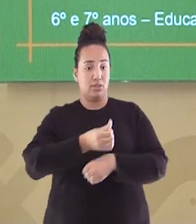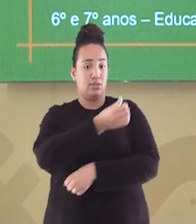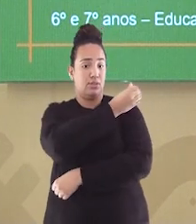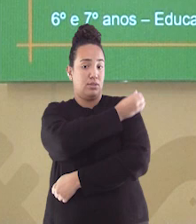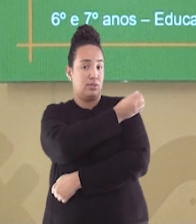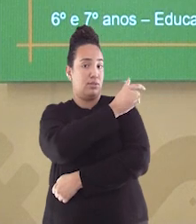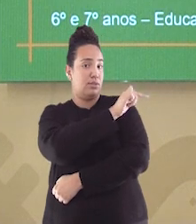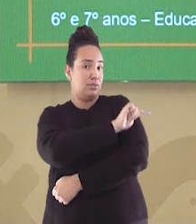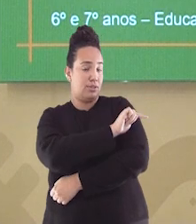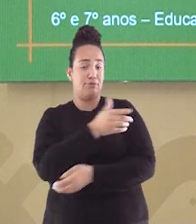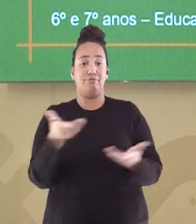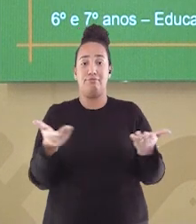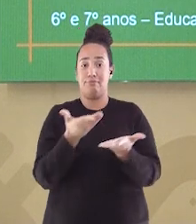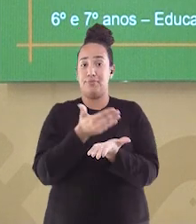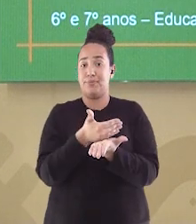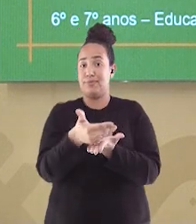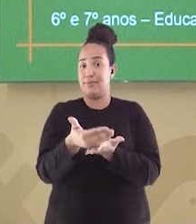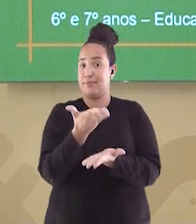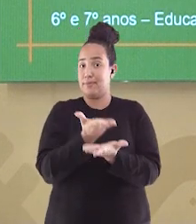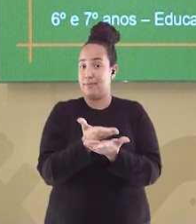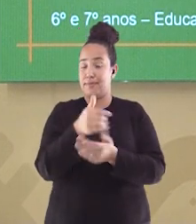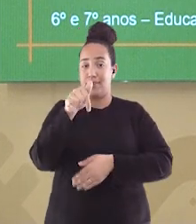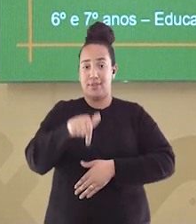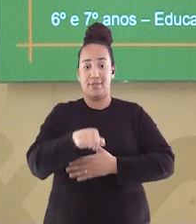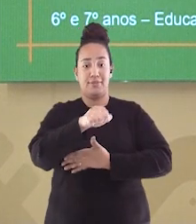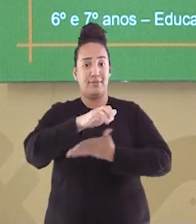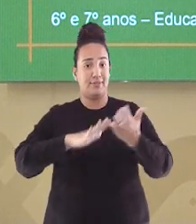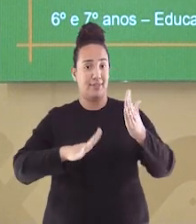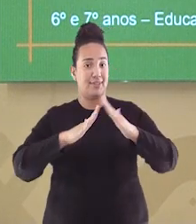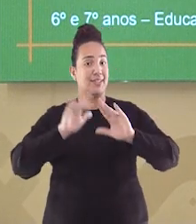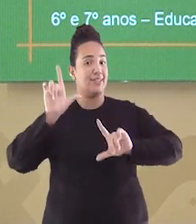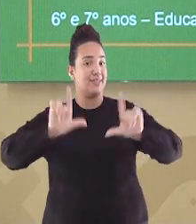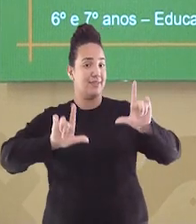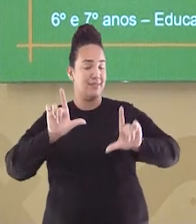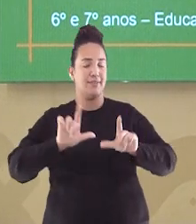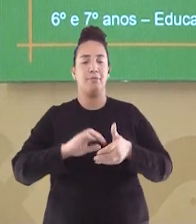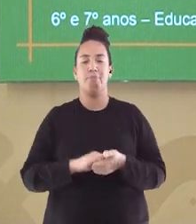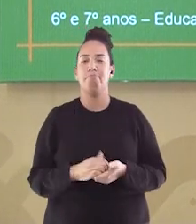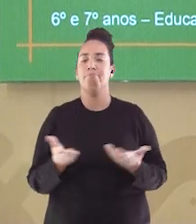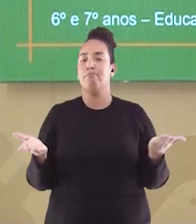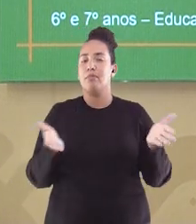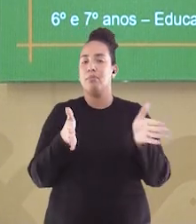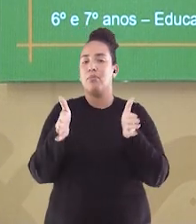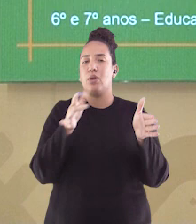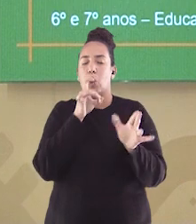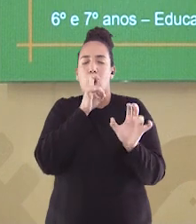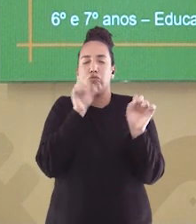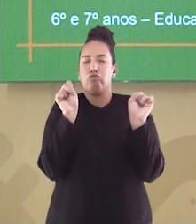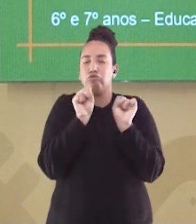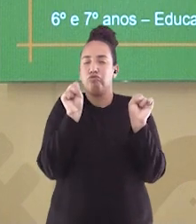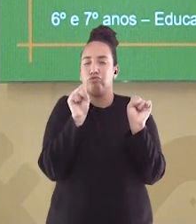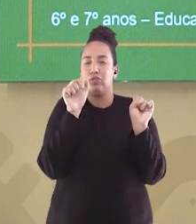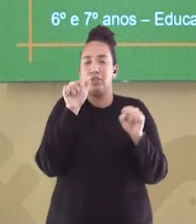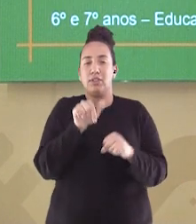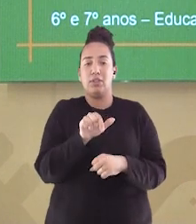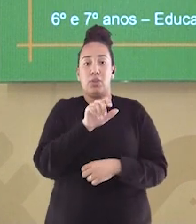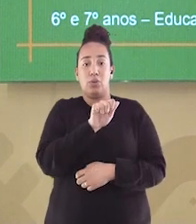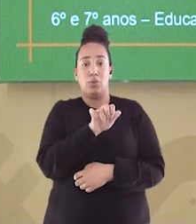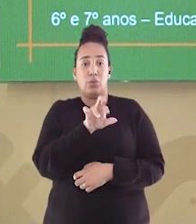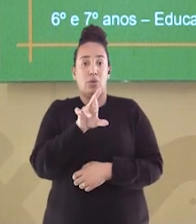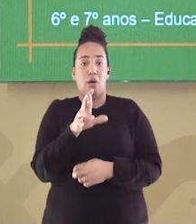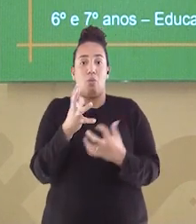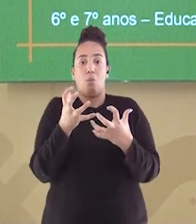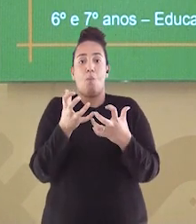Casa na TV. E olha que estamos no inverno, né? Época mais fria do ano, em que o ar seco